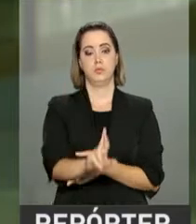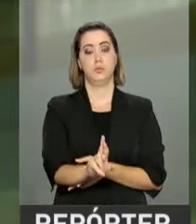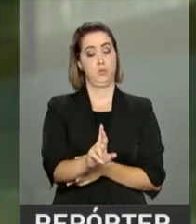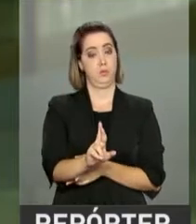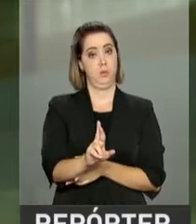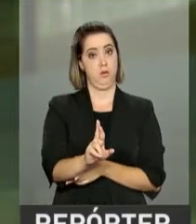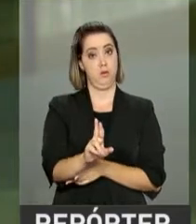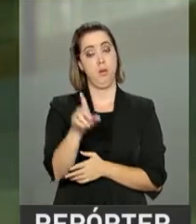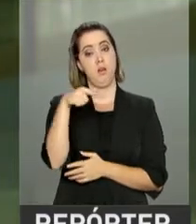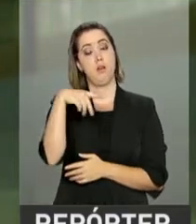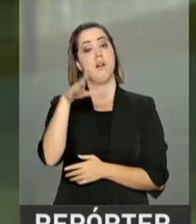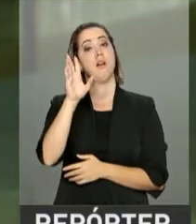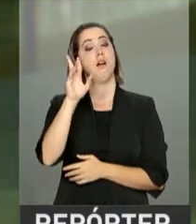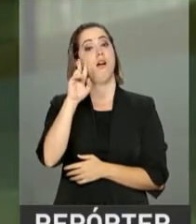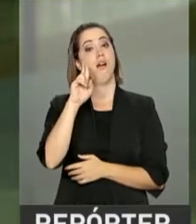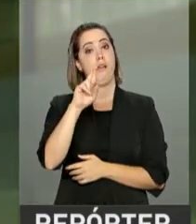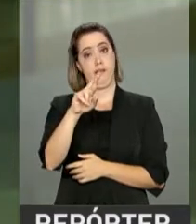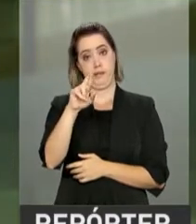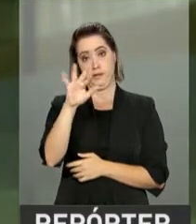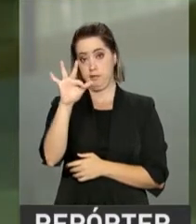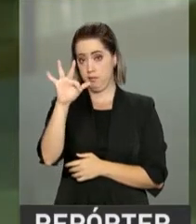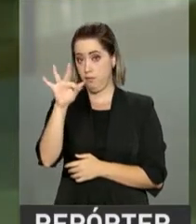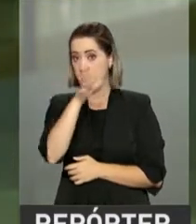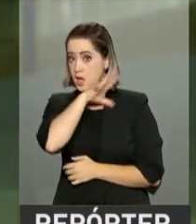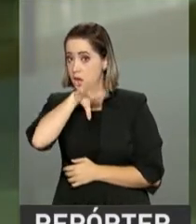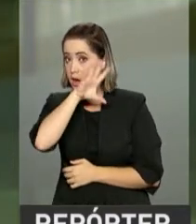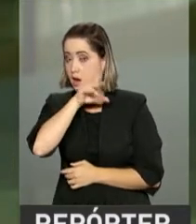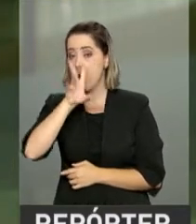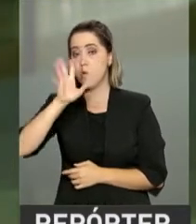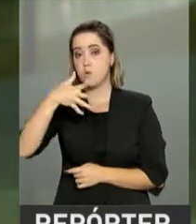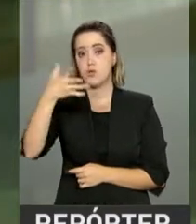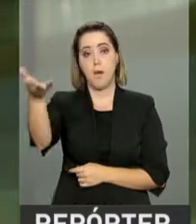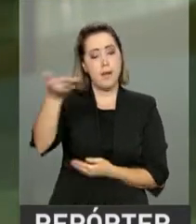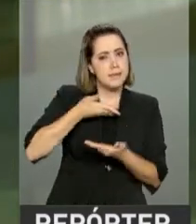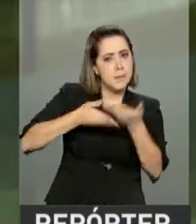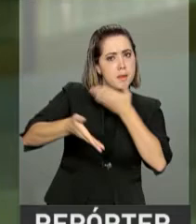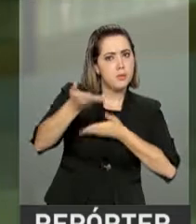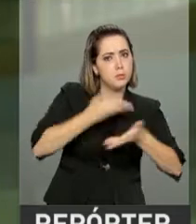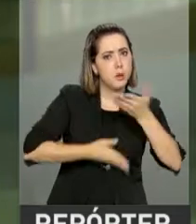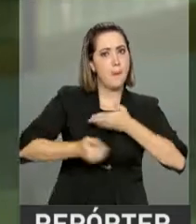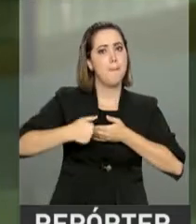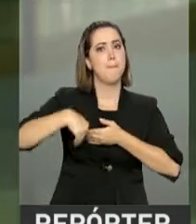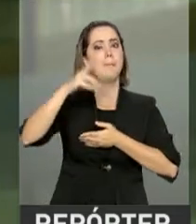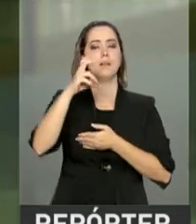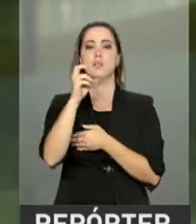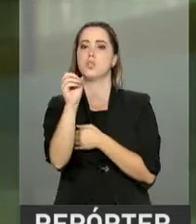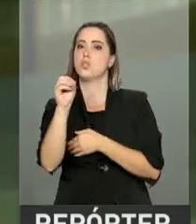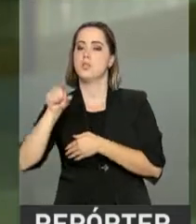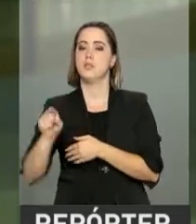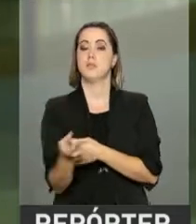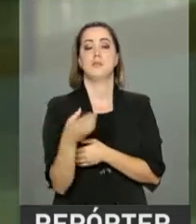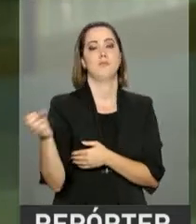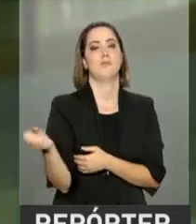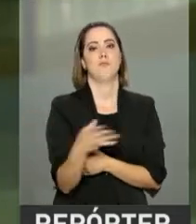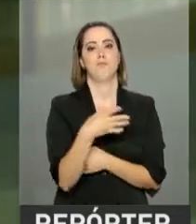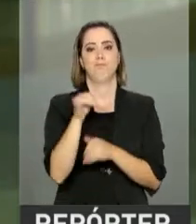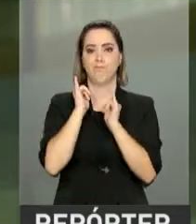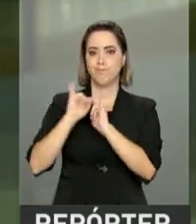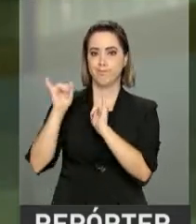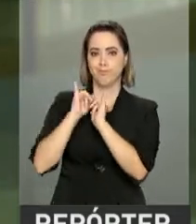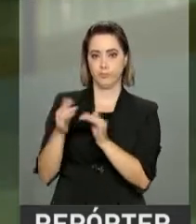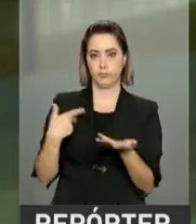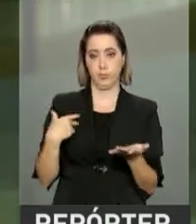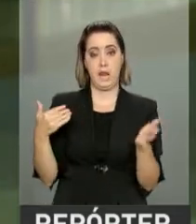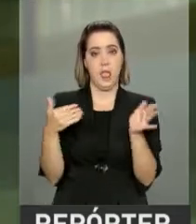renda à receita federal já havia recebido mais de 590 mil declarações a expectativa é de que sejam enviadas até o final do prazo